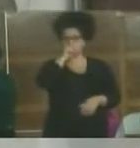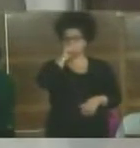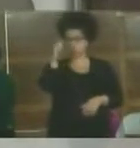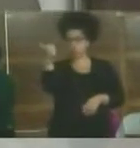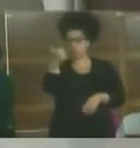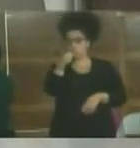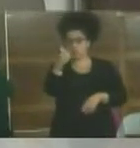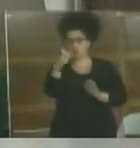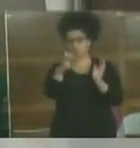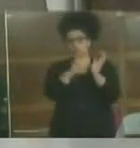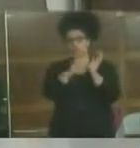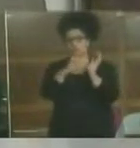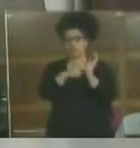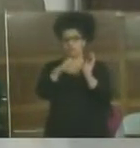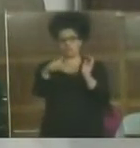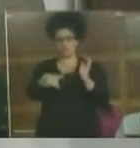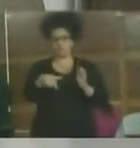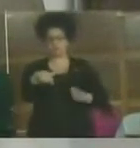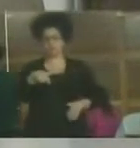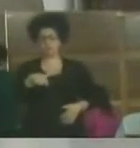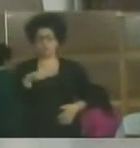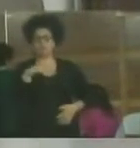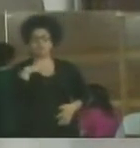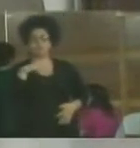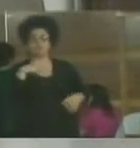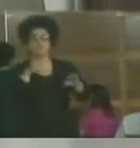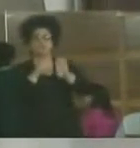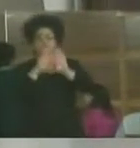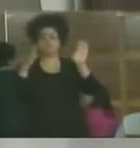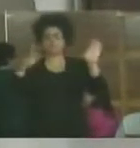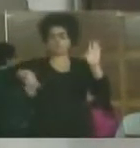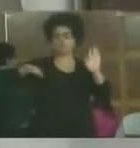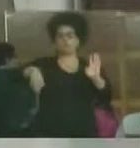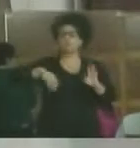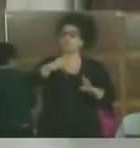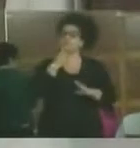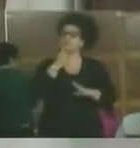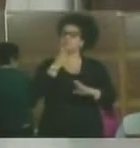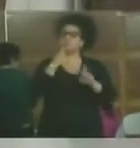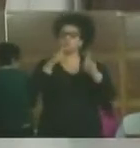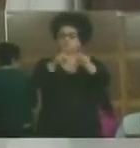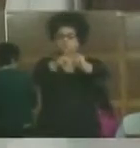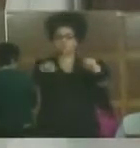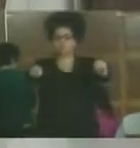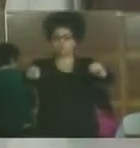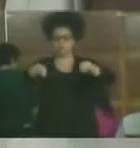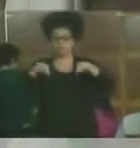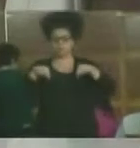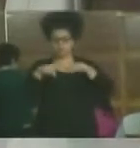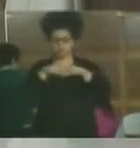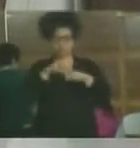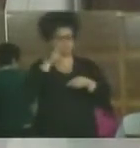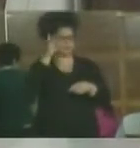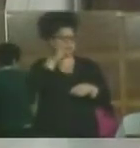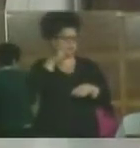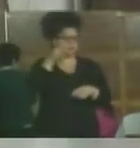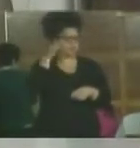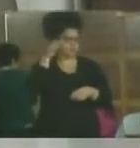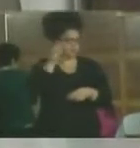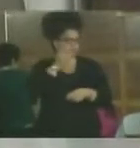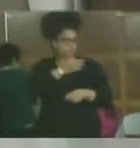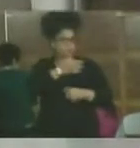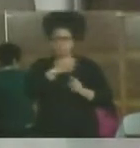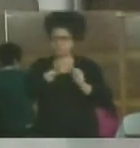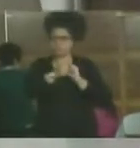dia 11 horas da manhã, vai estar tendo a inauguração de uma quadra lá na Praia Vermelha, uma indicação do nobre vereador Flavinho, que o